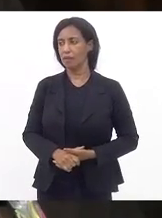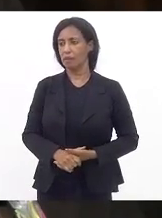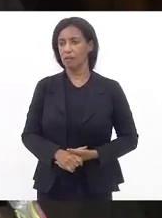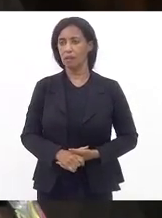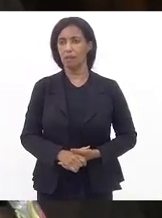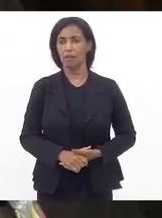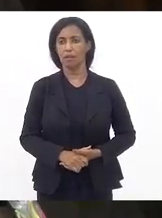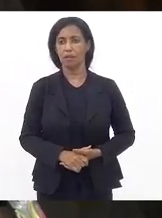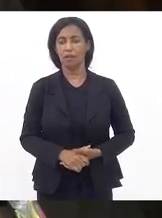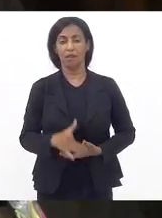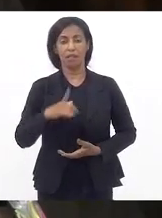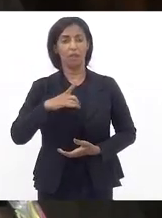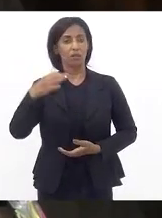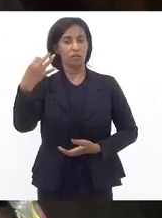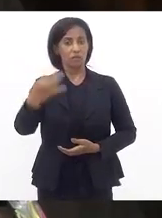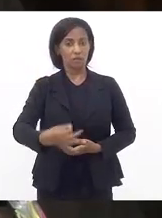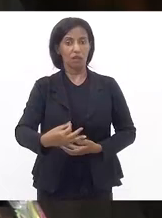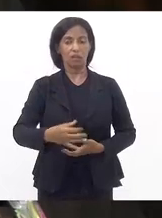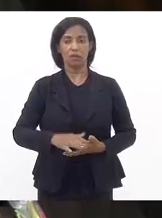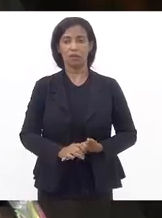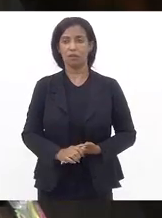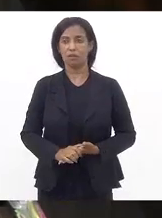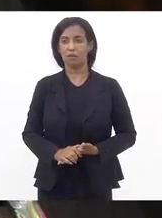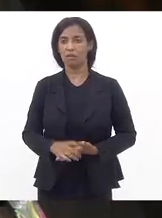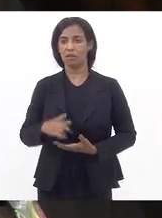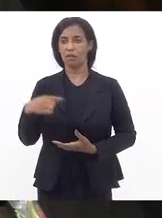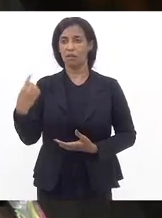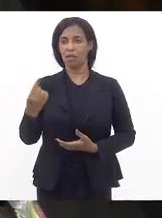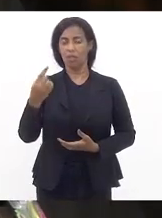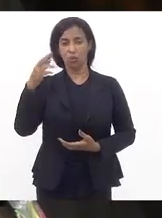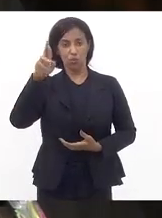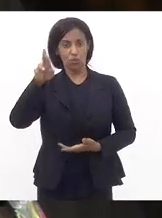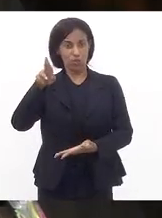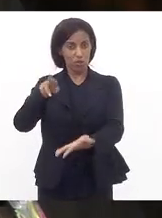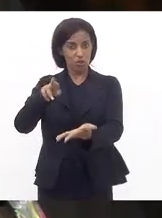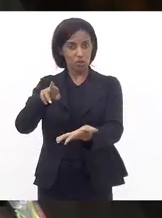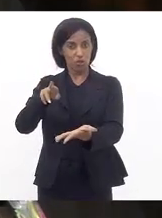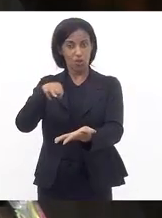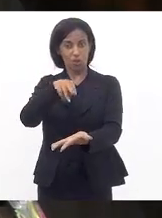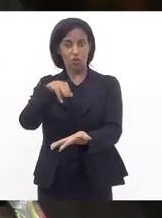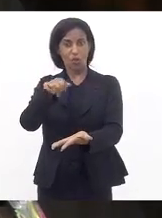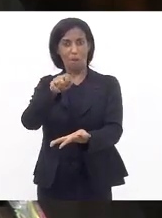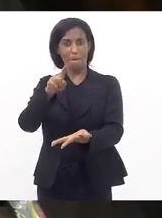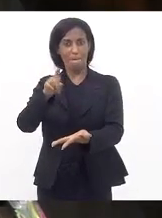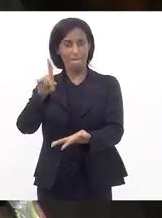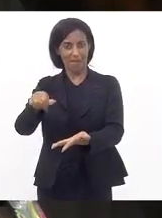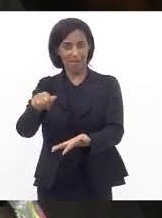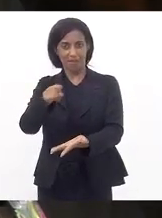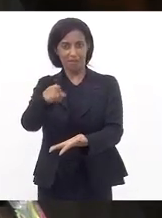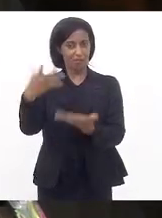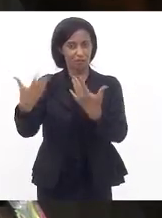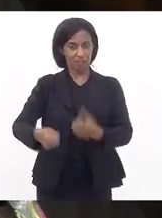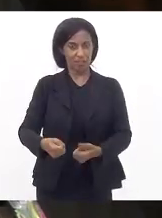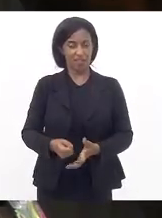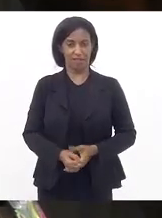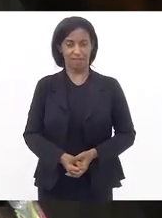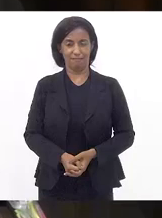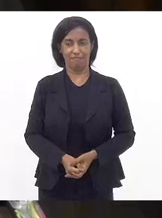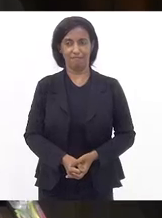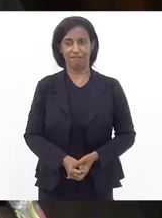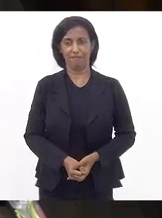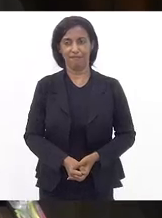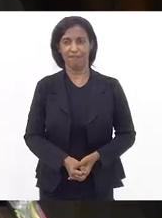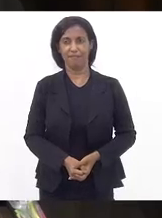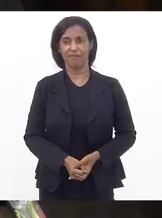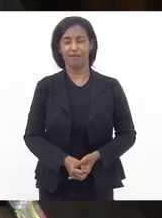e eu tenho certeza o que o senhor tirou seu merda você não vai aceitar você não vai